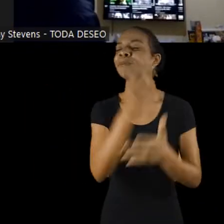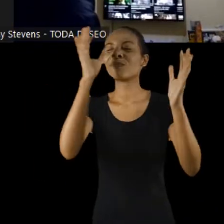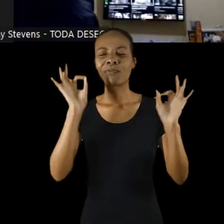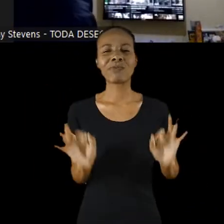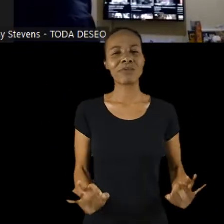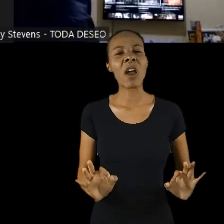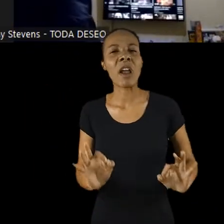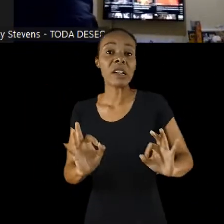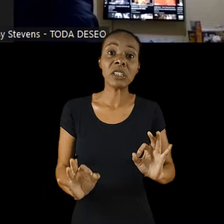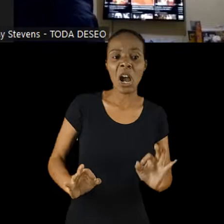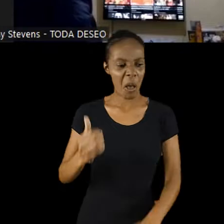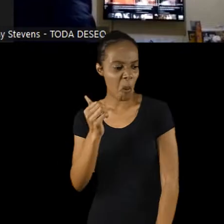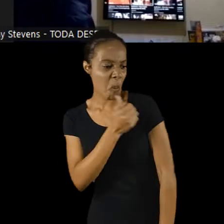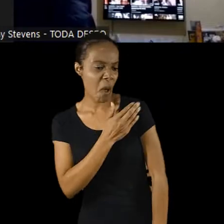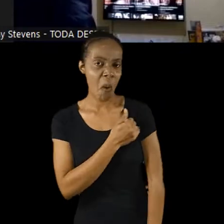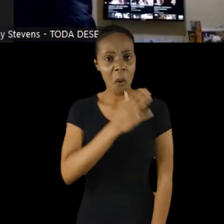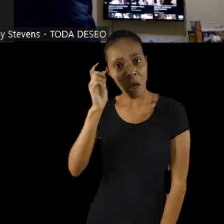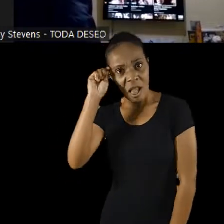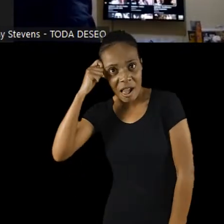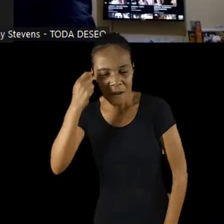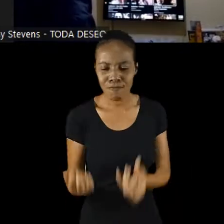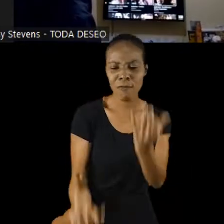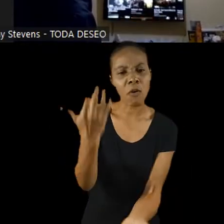frase fogo nos racistas é que tem medo de se queimar.